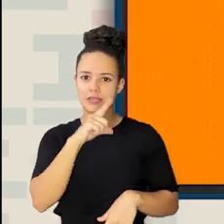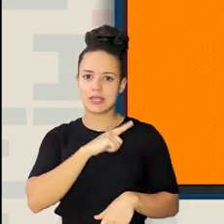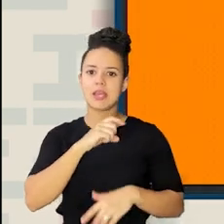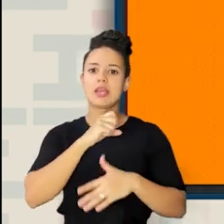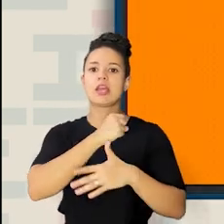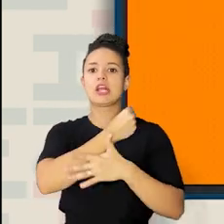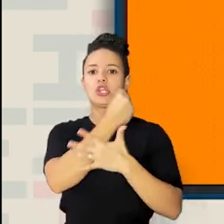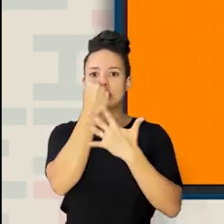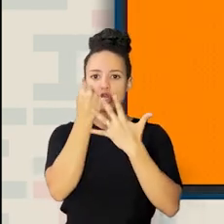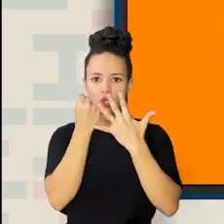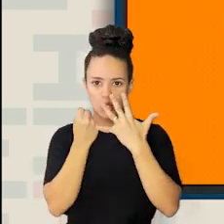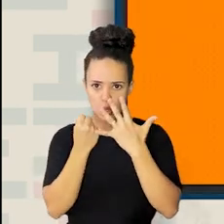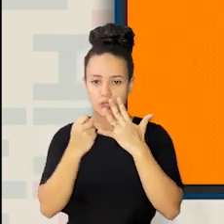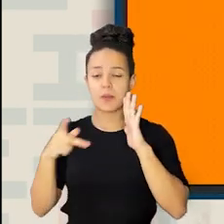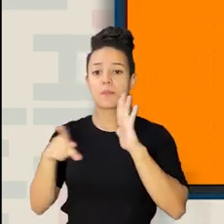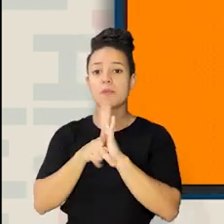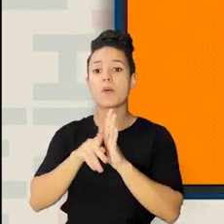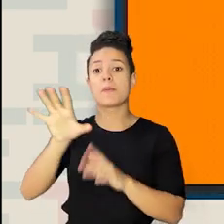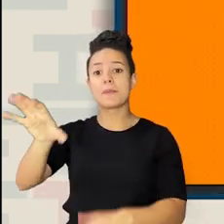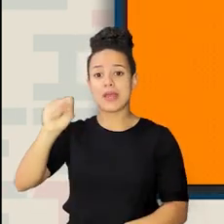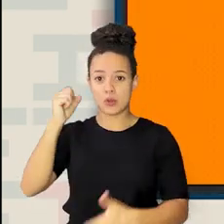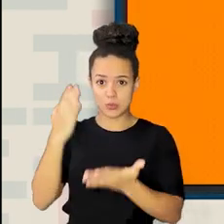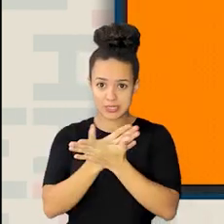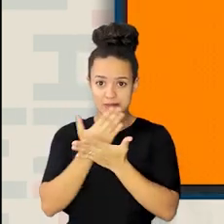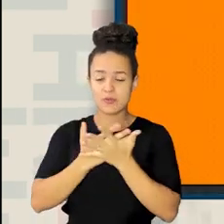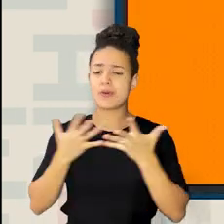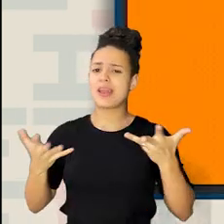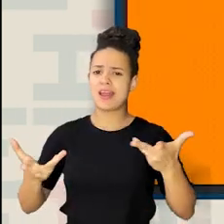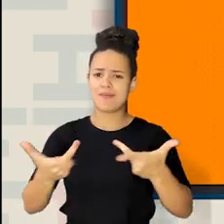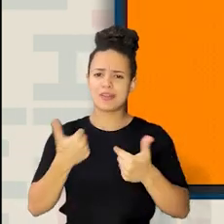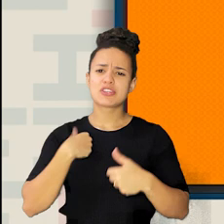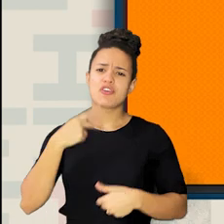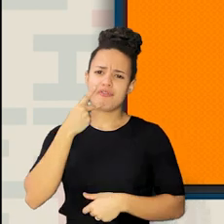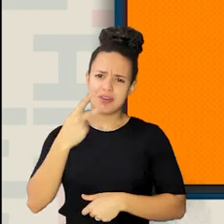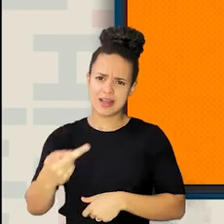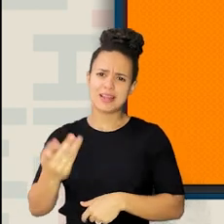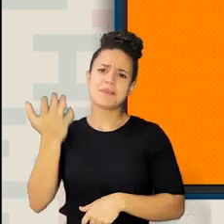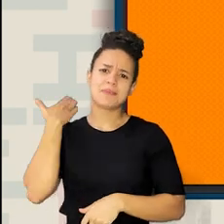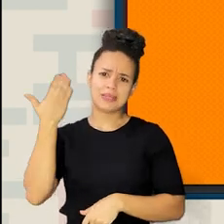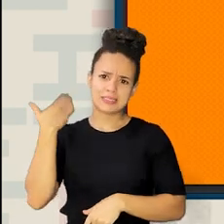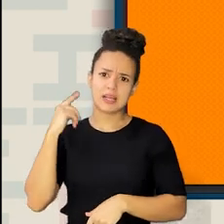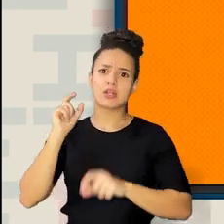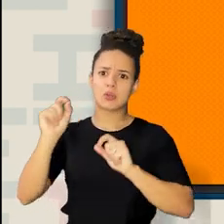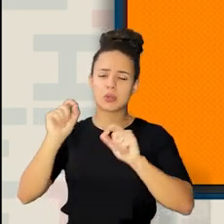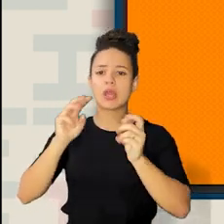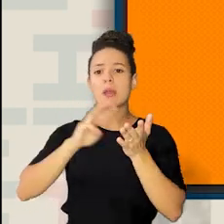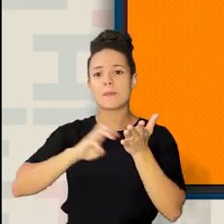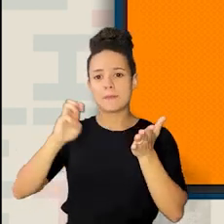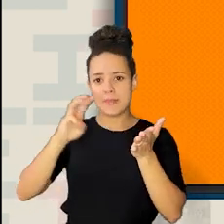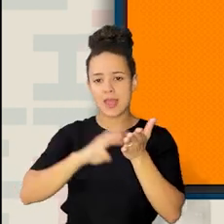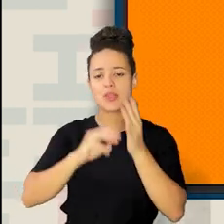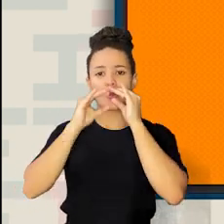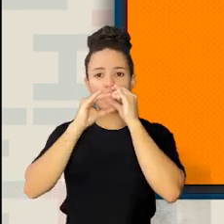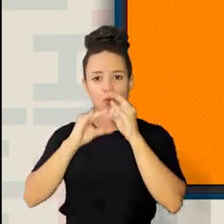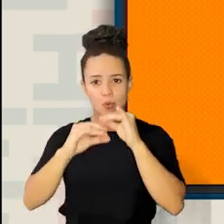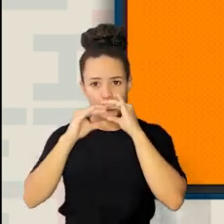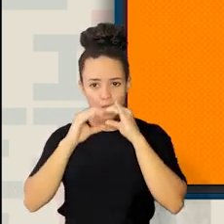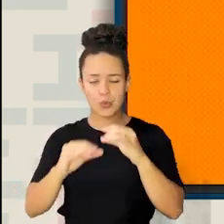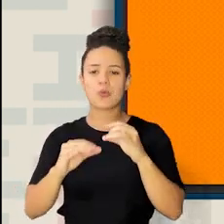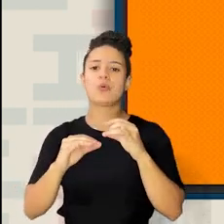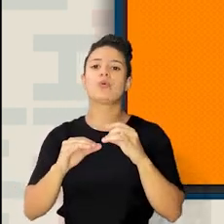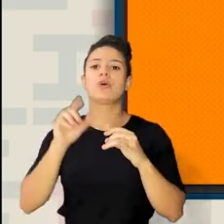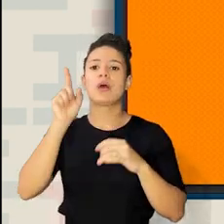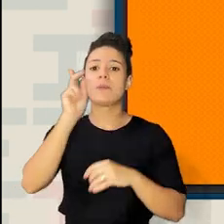notas, né? Retiradas de um livro maravilhoso, que eu já mencionei aqui no outro módulo, o Método de Flauta Doce para Iniciantes, da professora